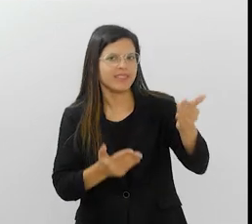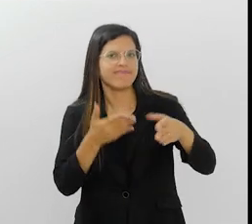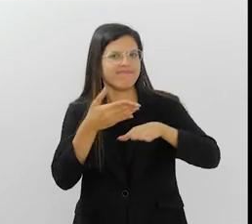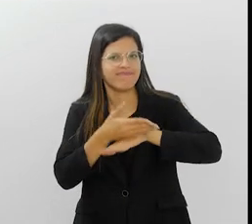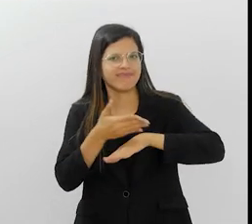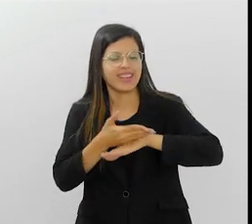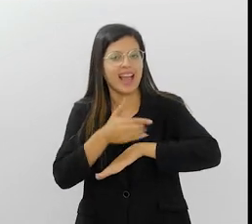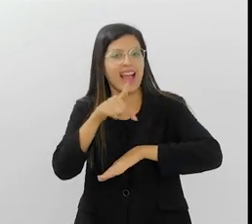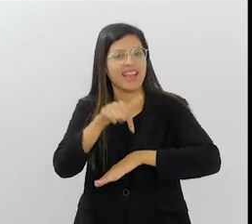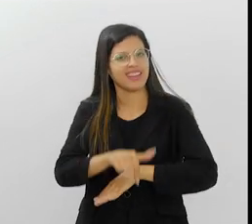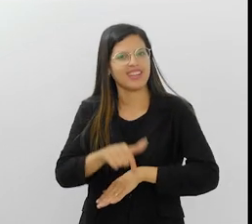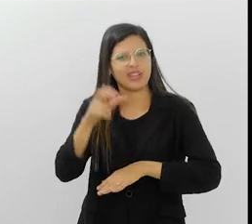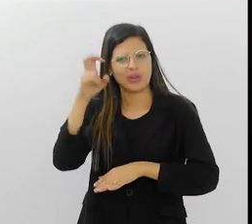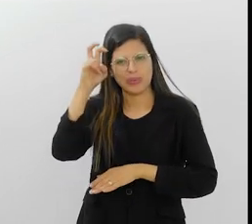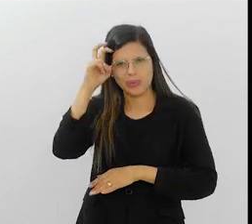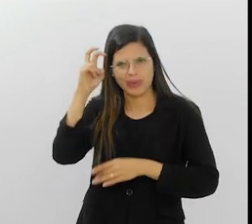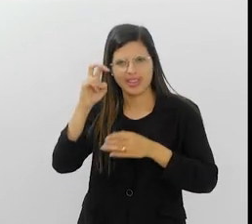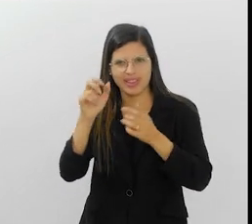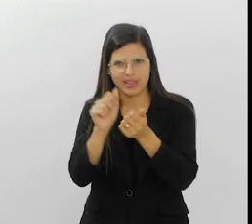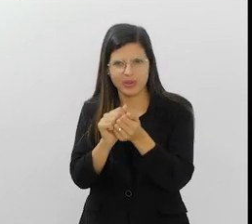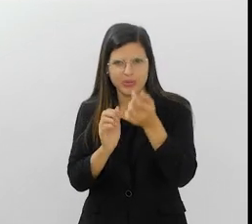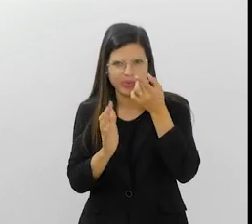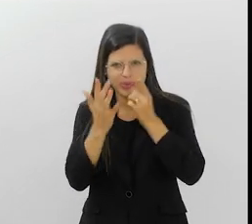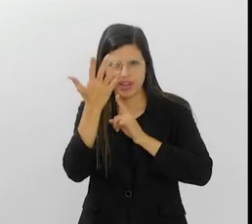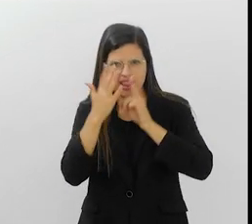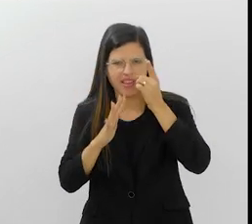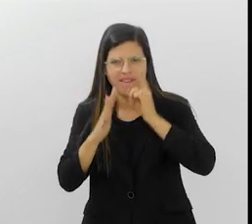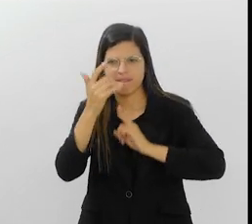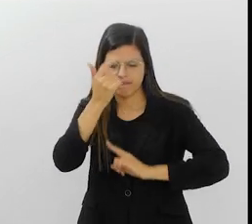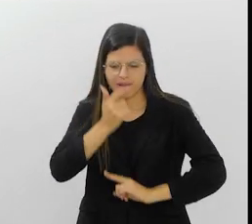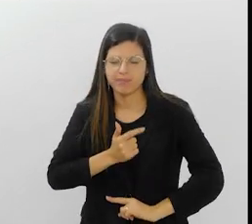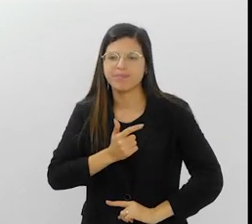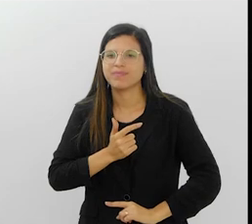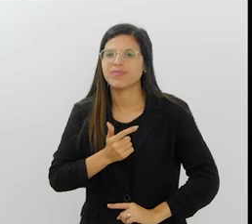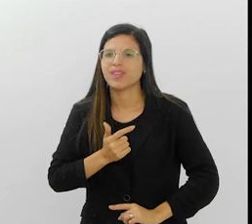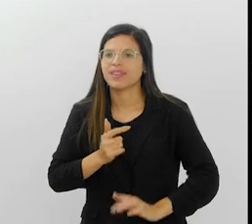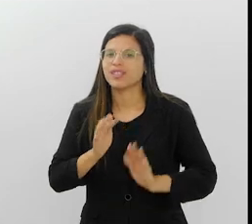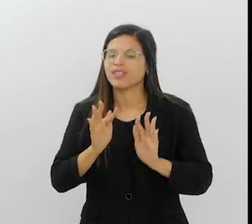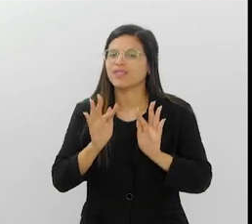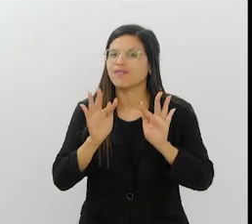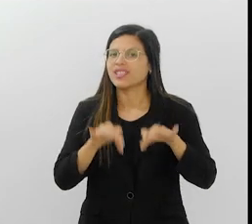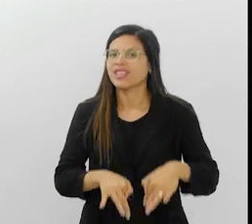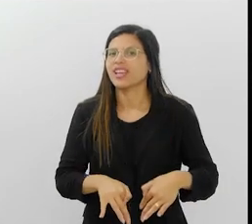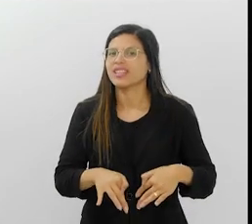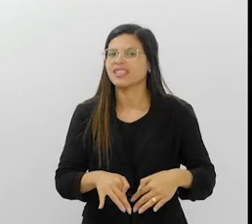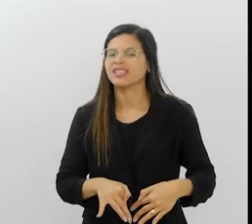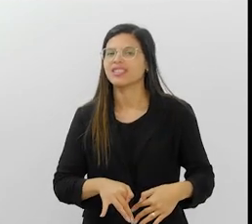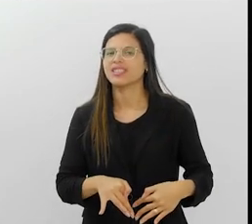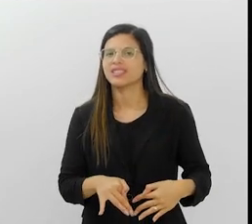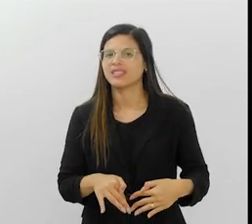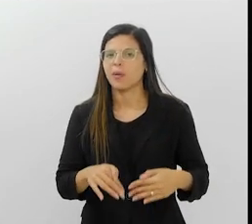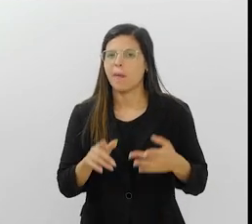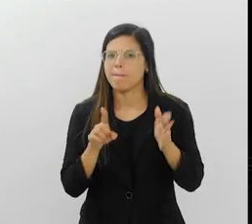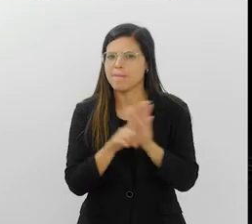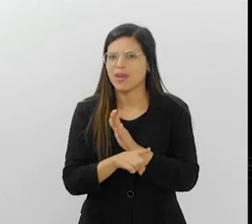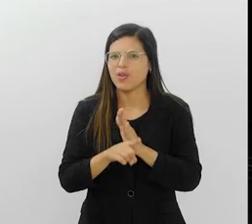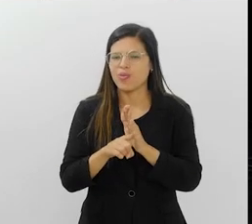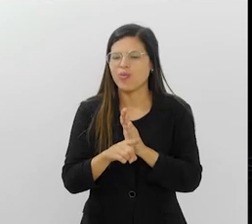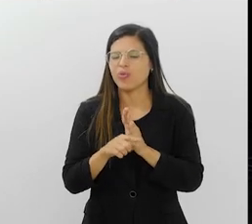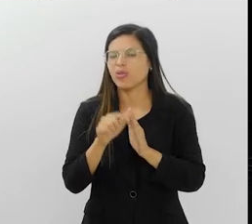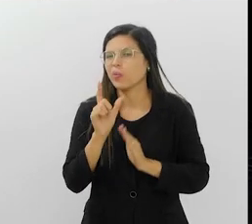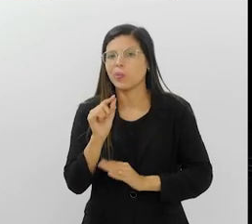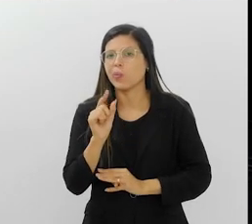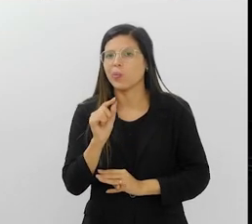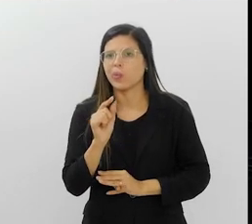presença, mas aqui no Quintas com Quintais, a gente sempre fecha o programa com uma pergunta inspirada no Milton Cunha. E